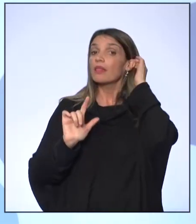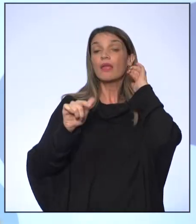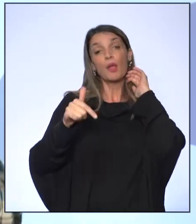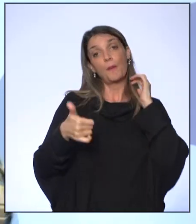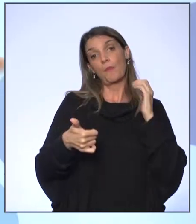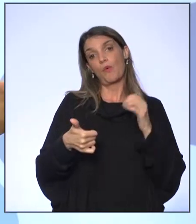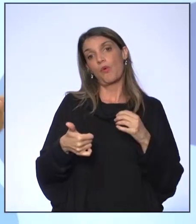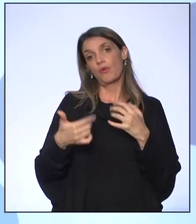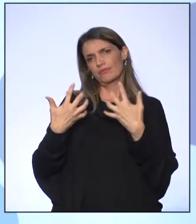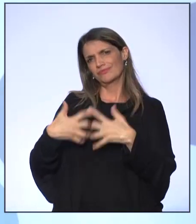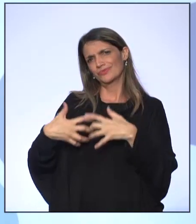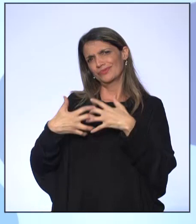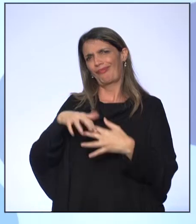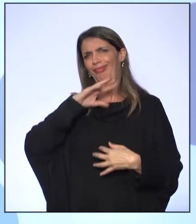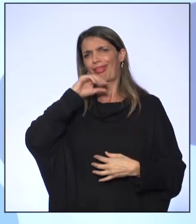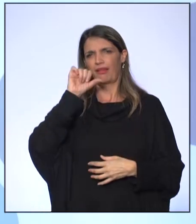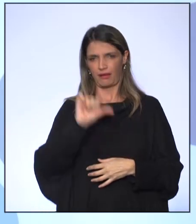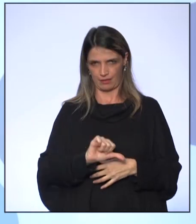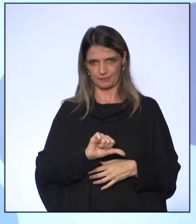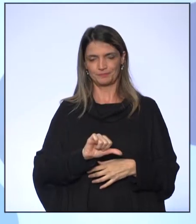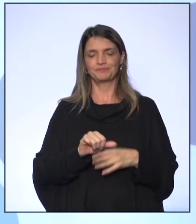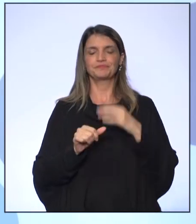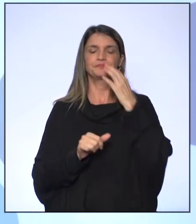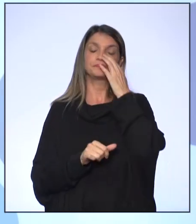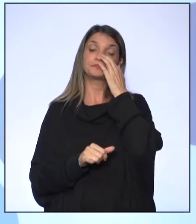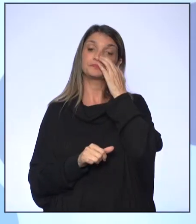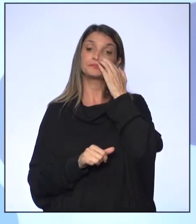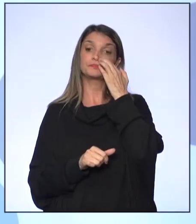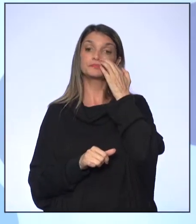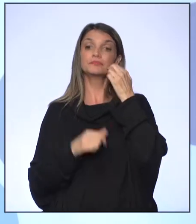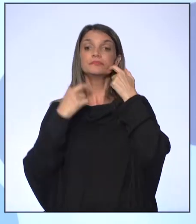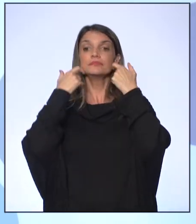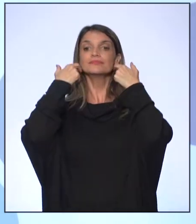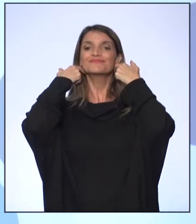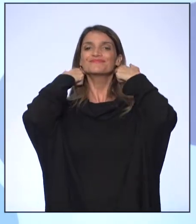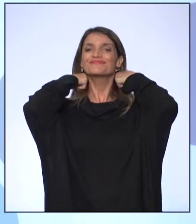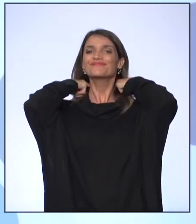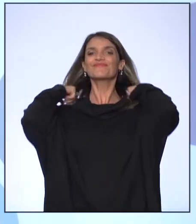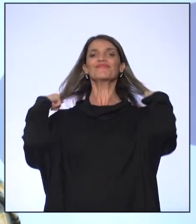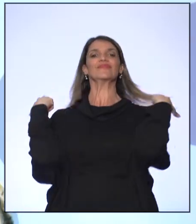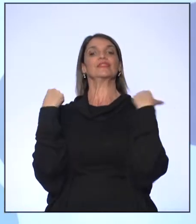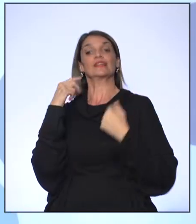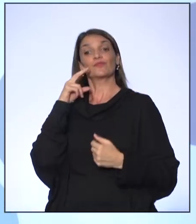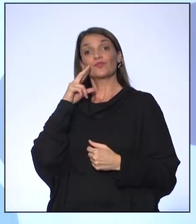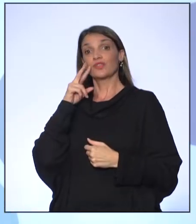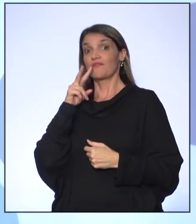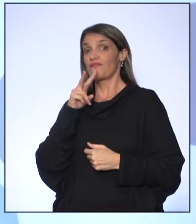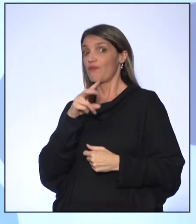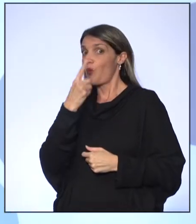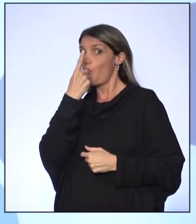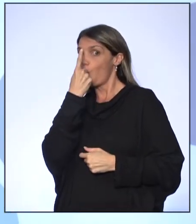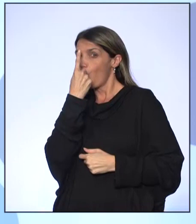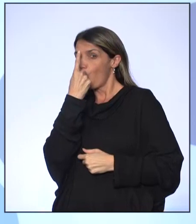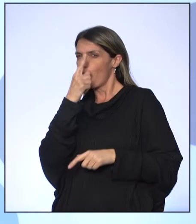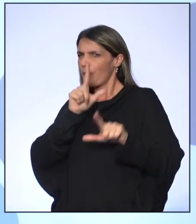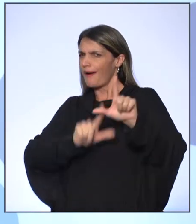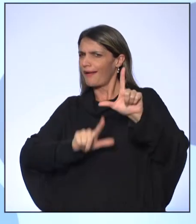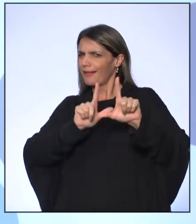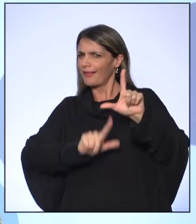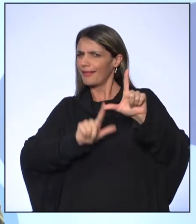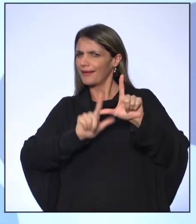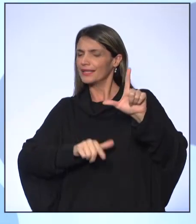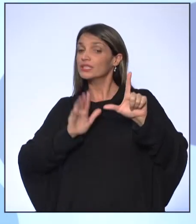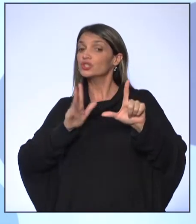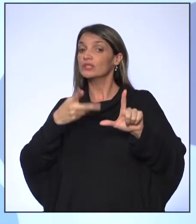no mau funcionamento, que não é o que ele foi projetado para fazer. Bom, você viu uma letrinha e nós já demos até o nome dela,